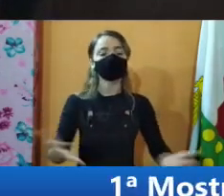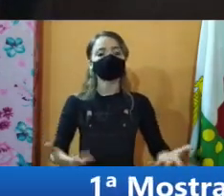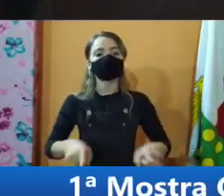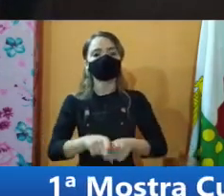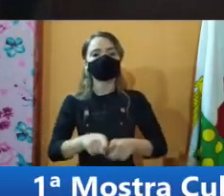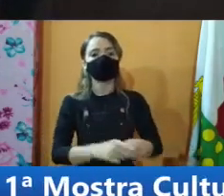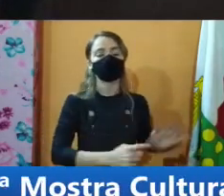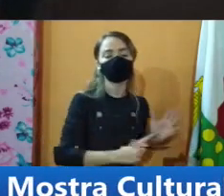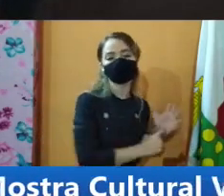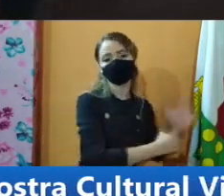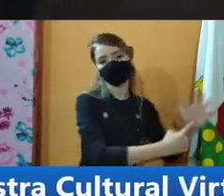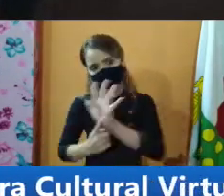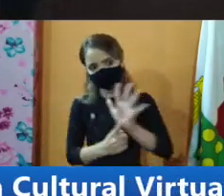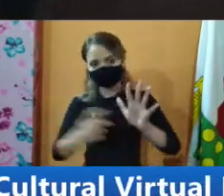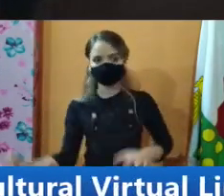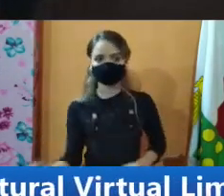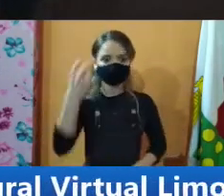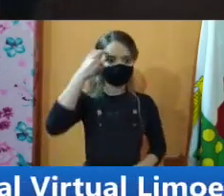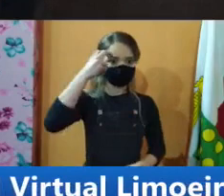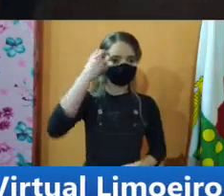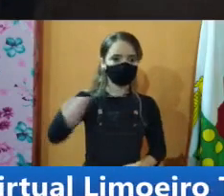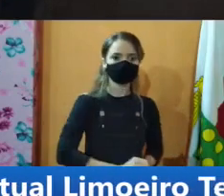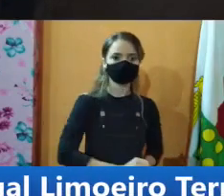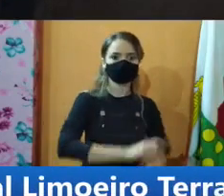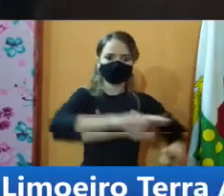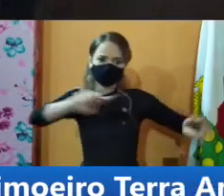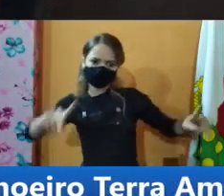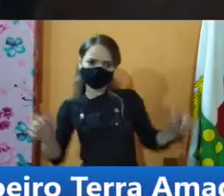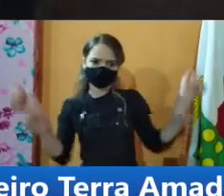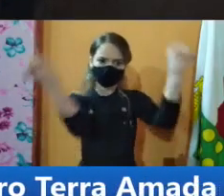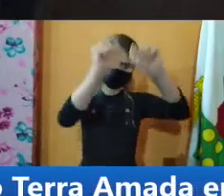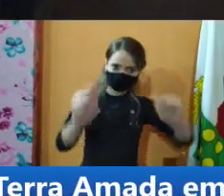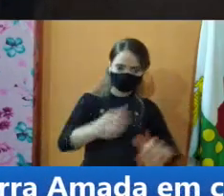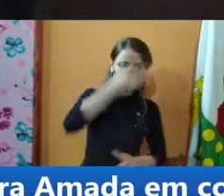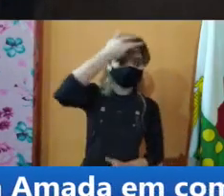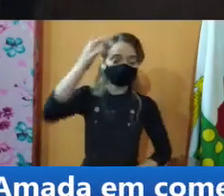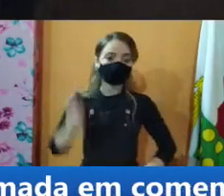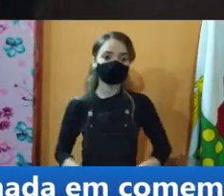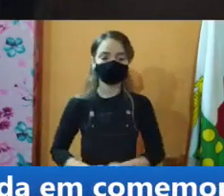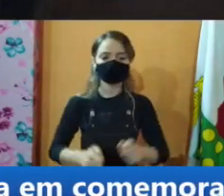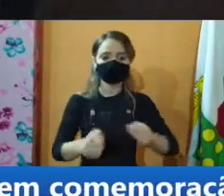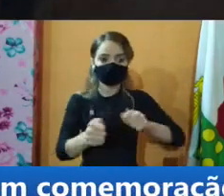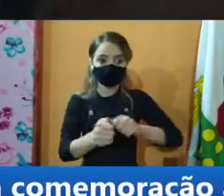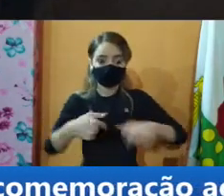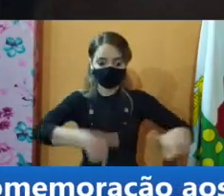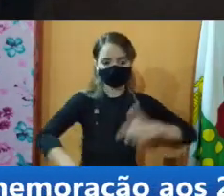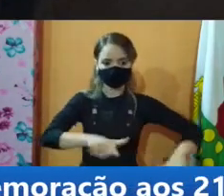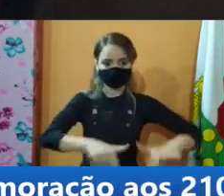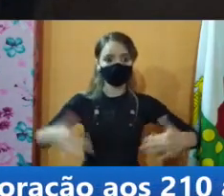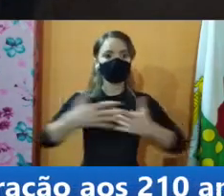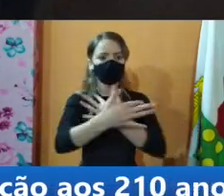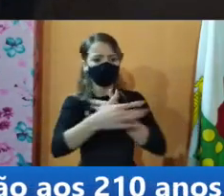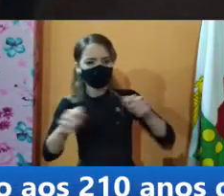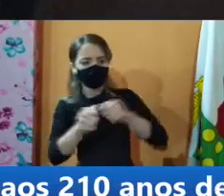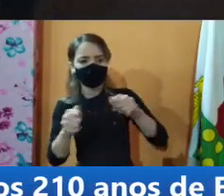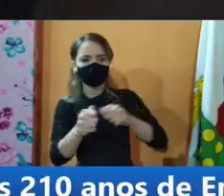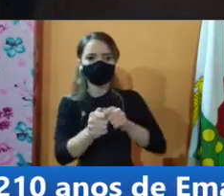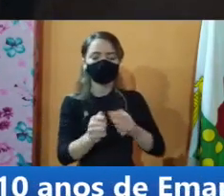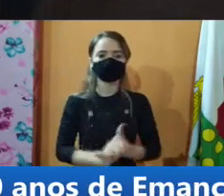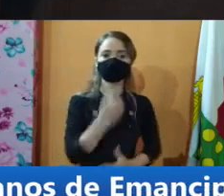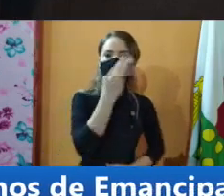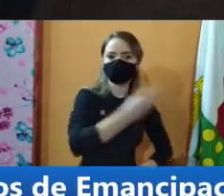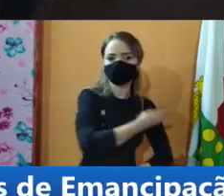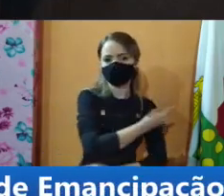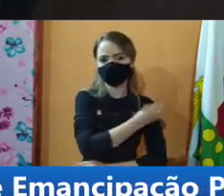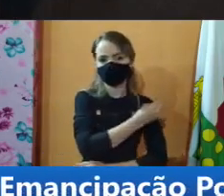uma mostra cultural das artes, dos artistas, do que se produz de bom nessa terra. Bom, mais uma vez, boa noite